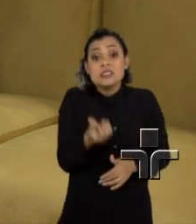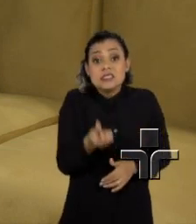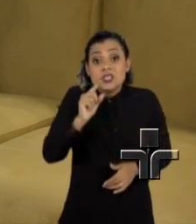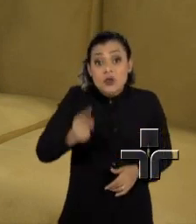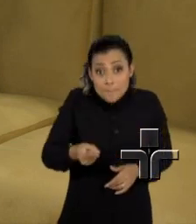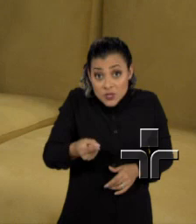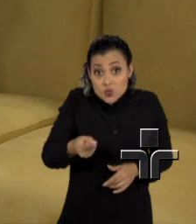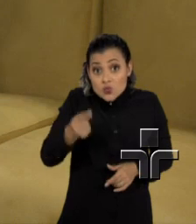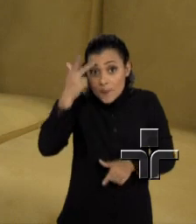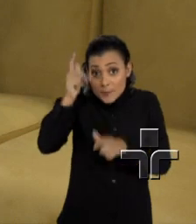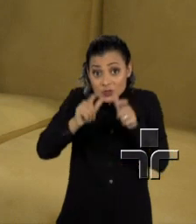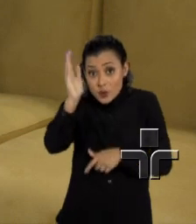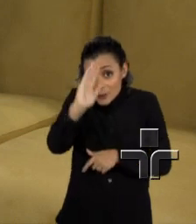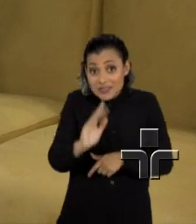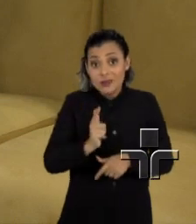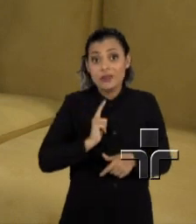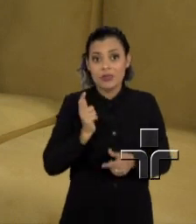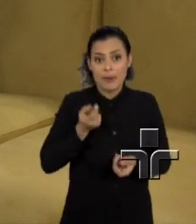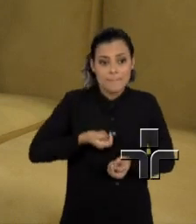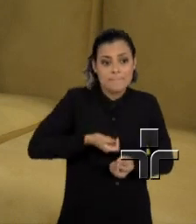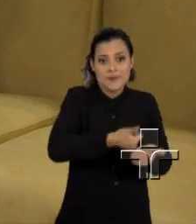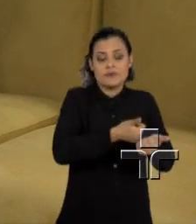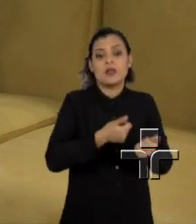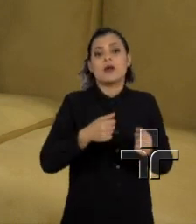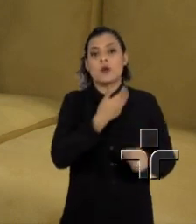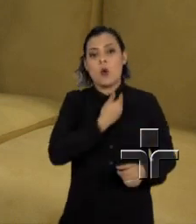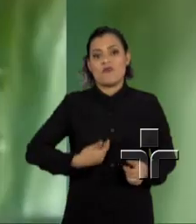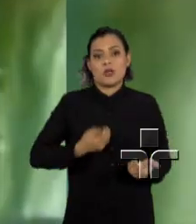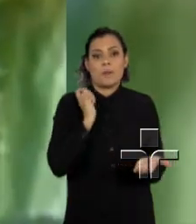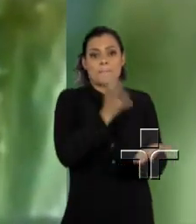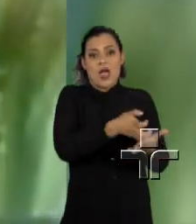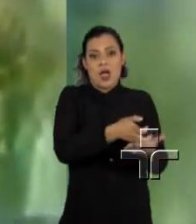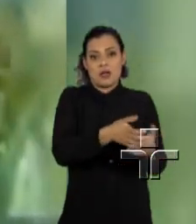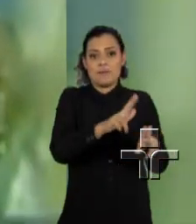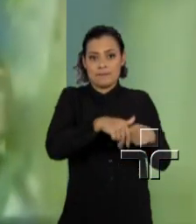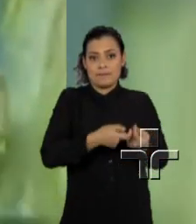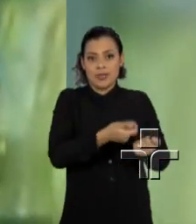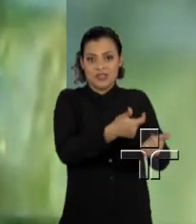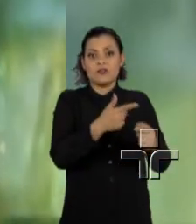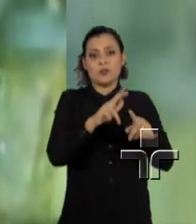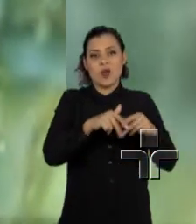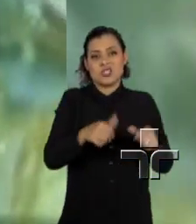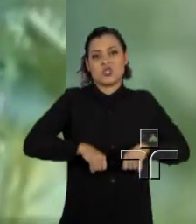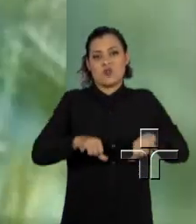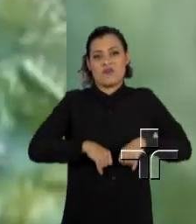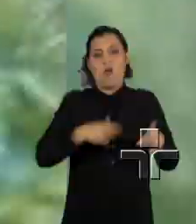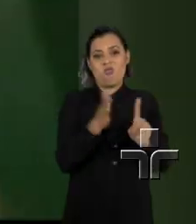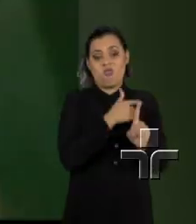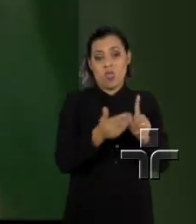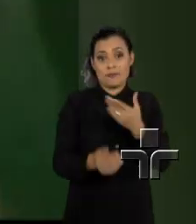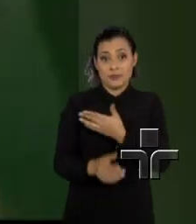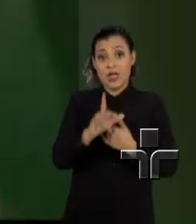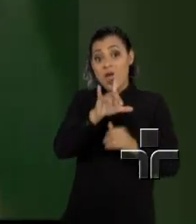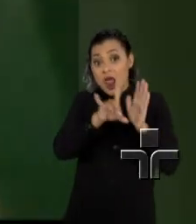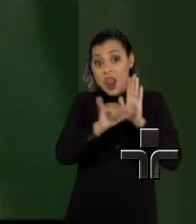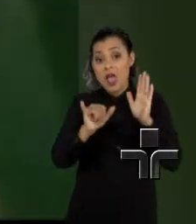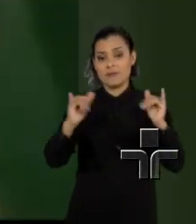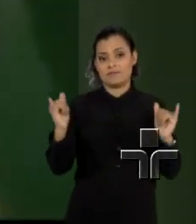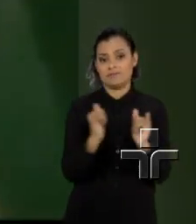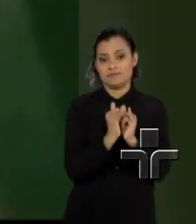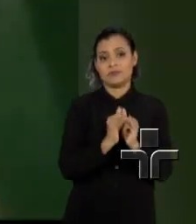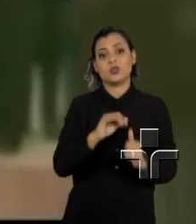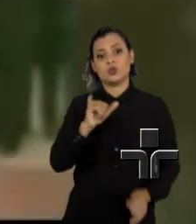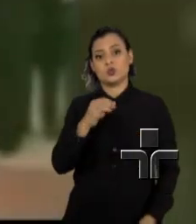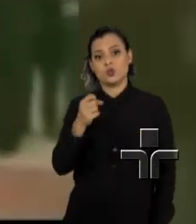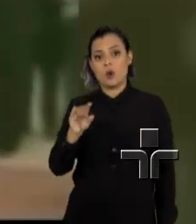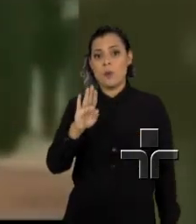algum tipo de reparação financeira através da lei de anistia. A lei da anistia foi assinada pelo general João Batista Figueiredo